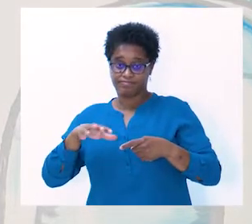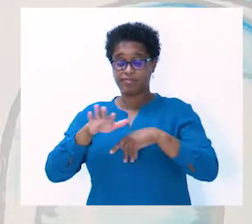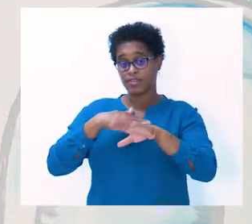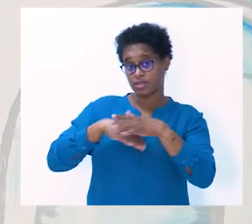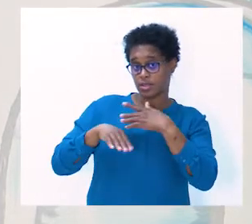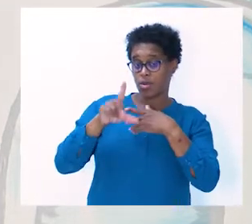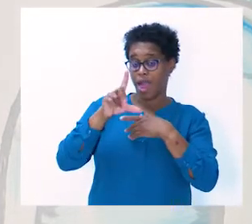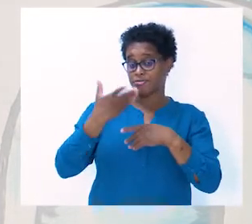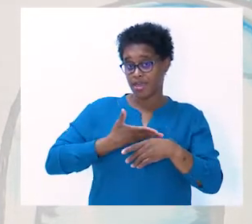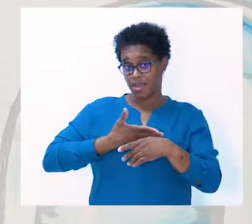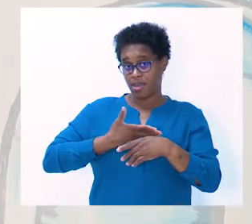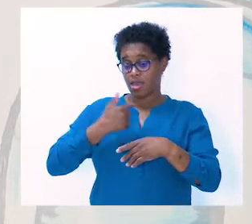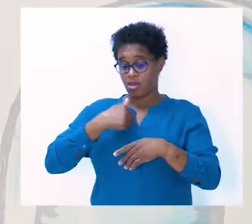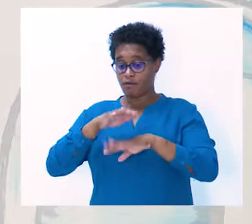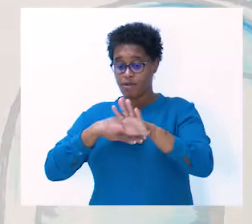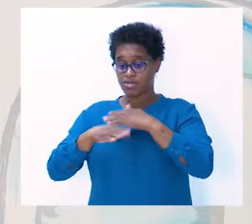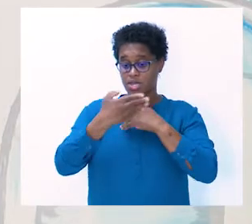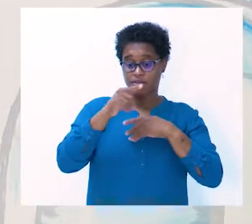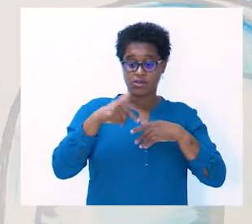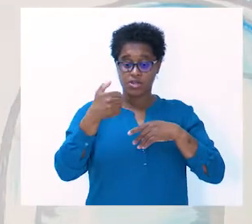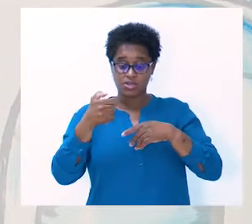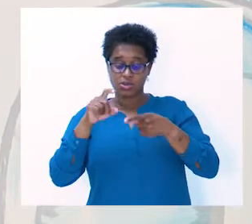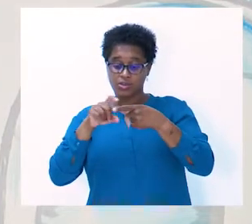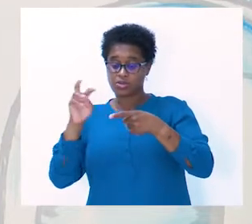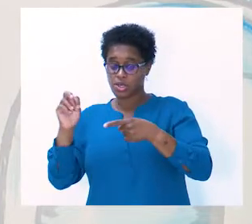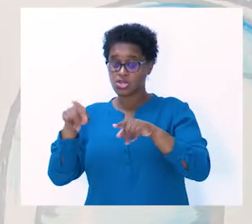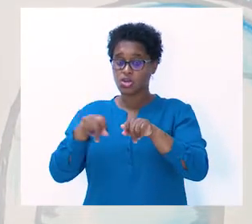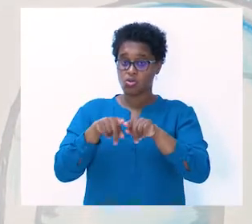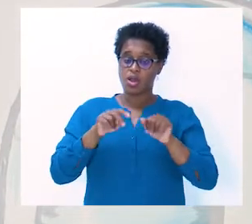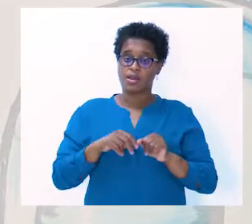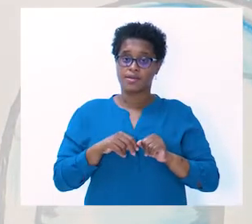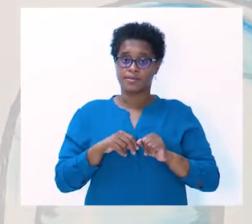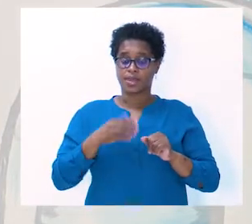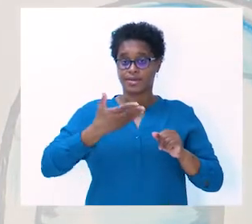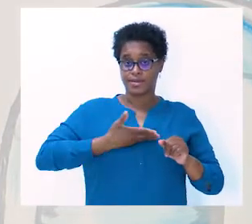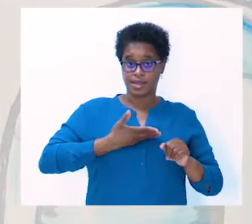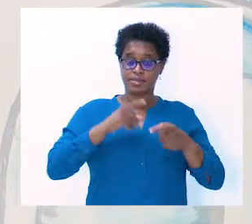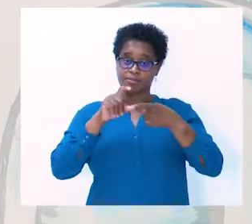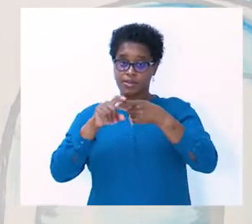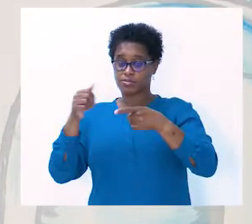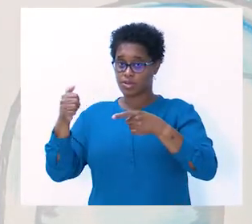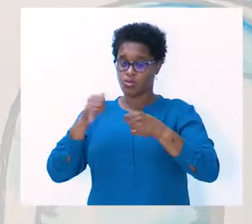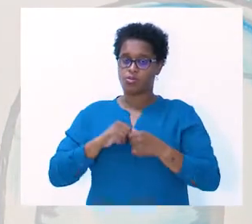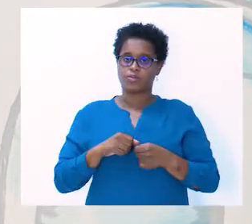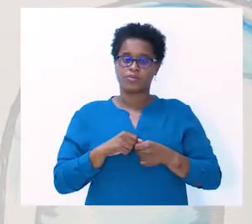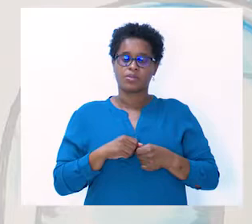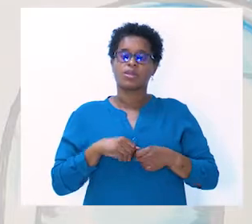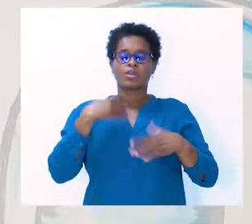lado D. Então eu faço 7,5 dividido por 3 é igual a D dividido por